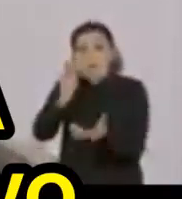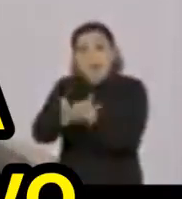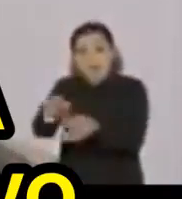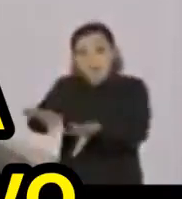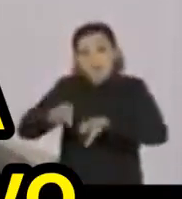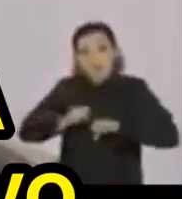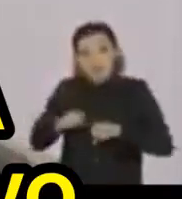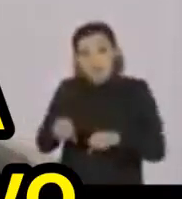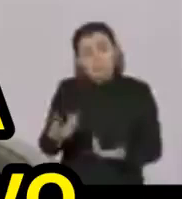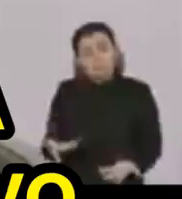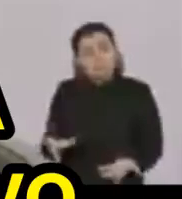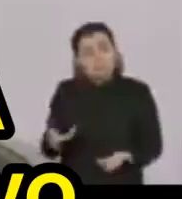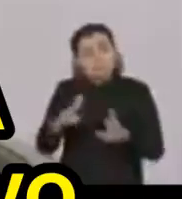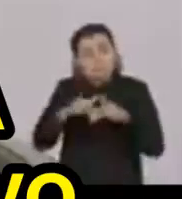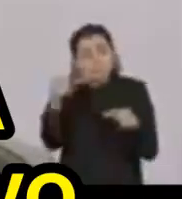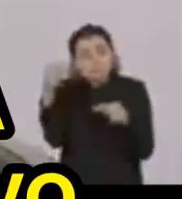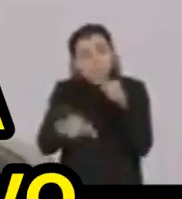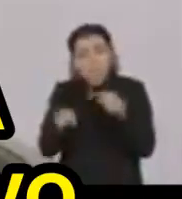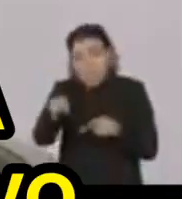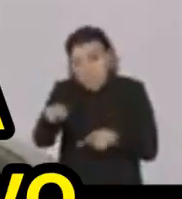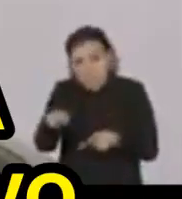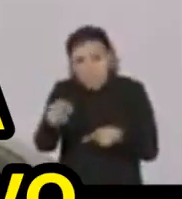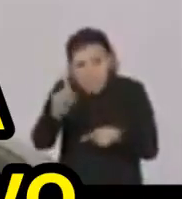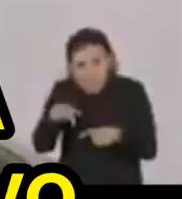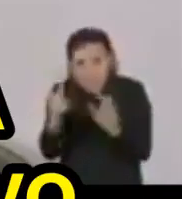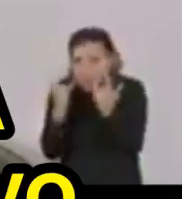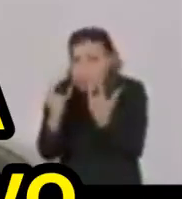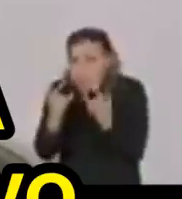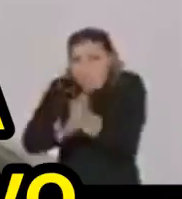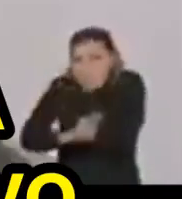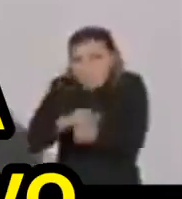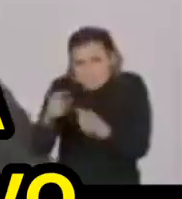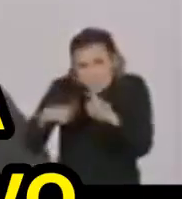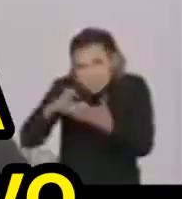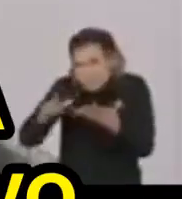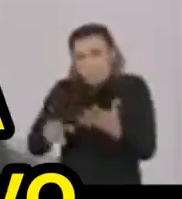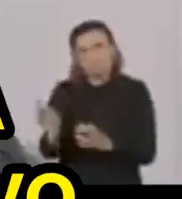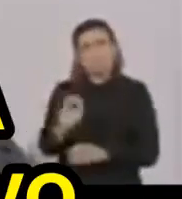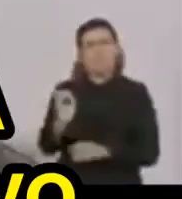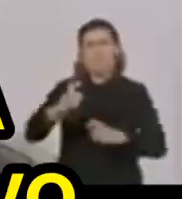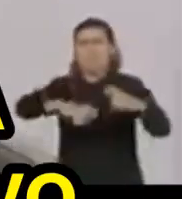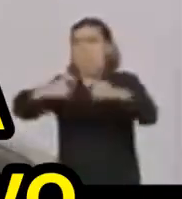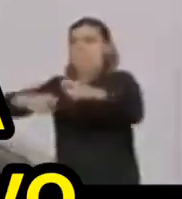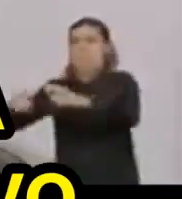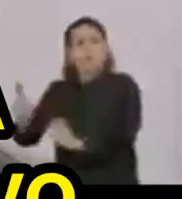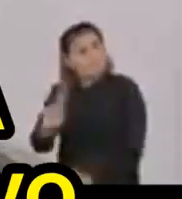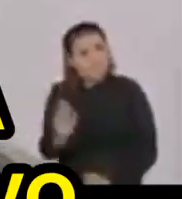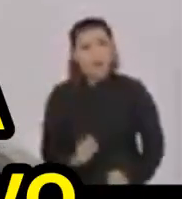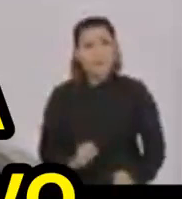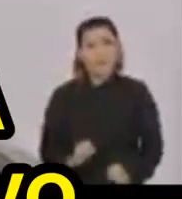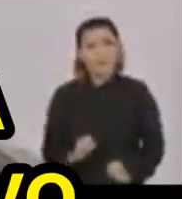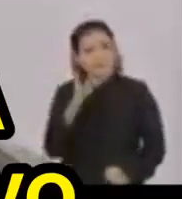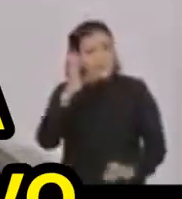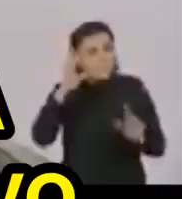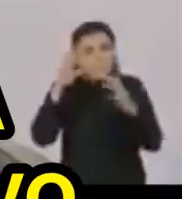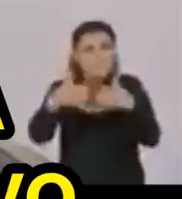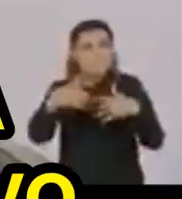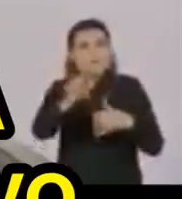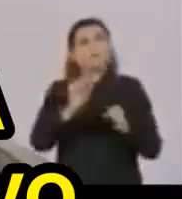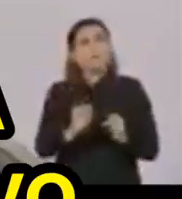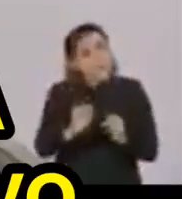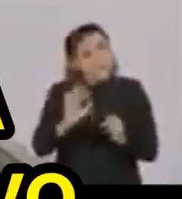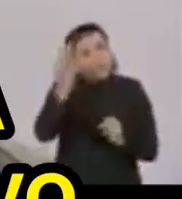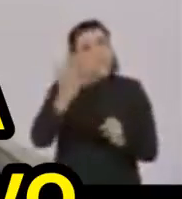tem sentido uma coisa dessas, não é? Essas pessoas não pensam o seguinte, que isso pode acontecer com alguém da família deles. Sabe,